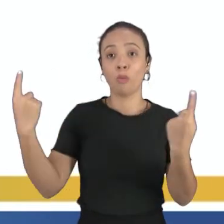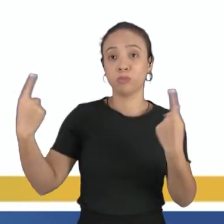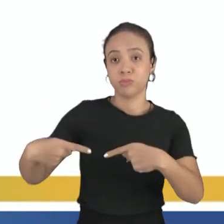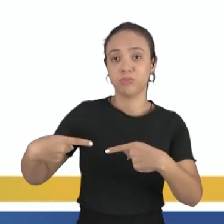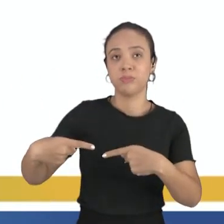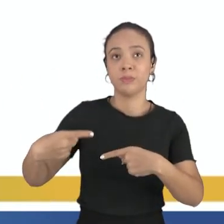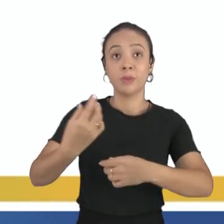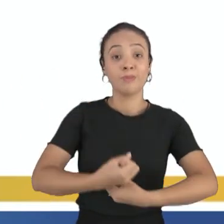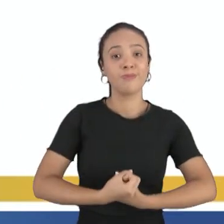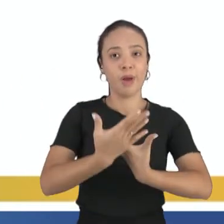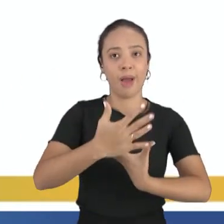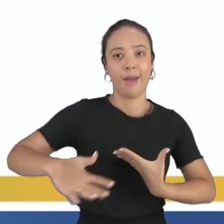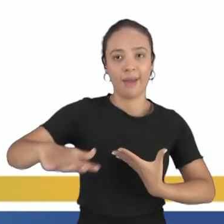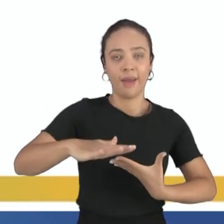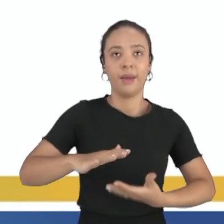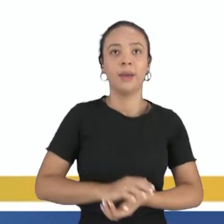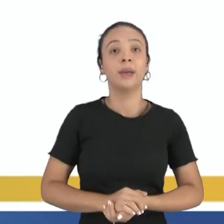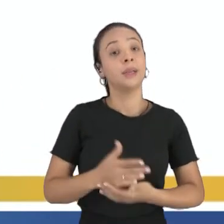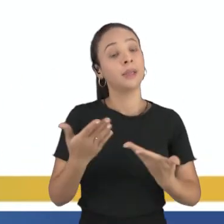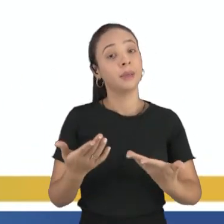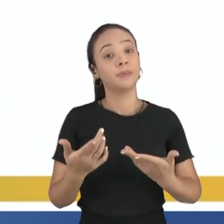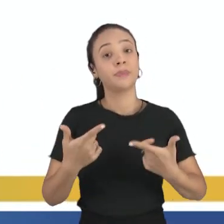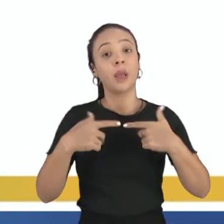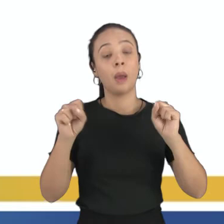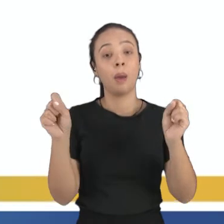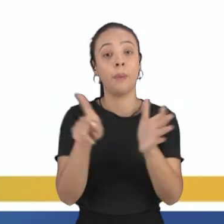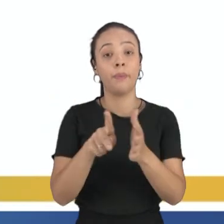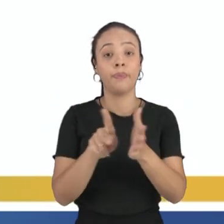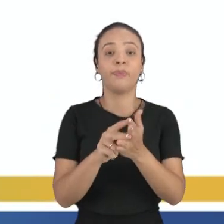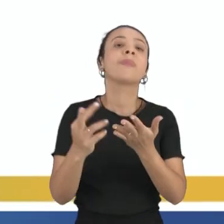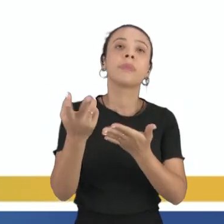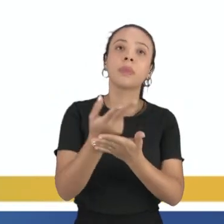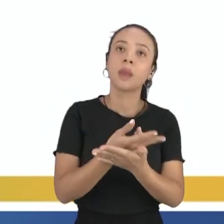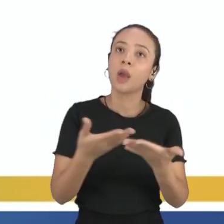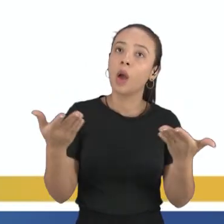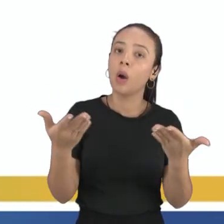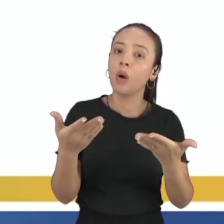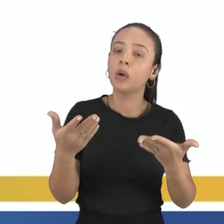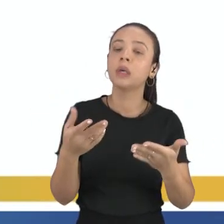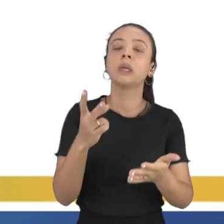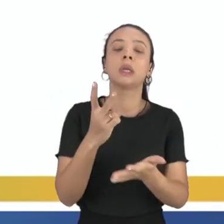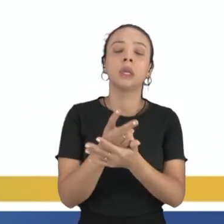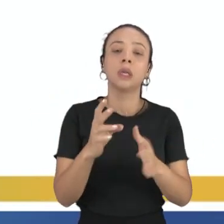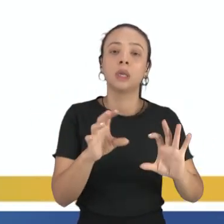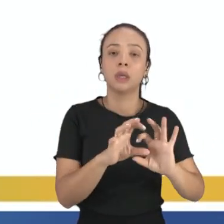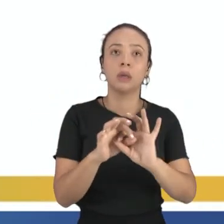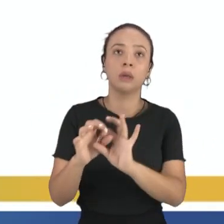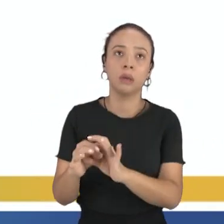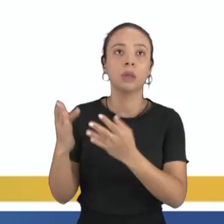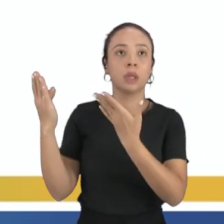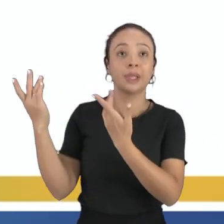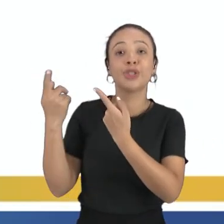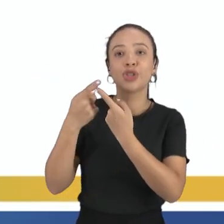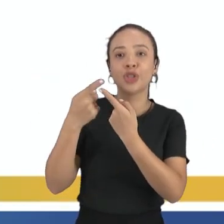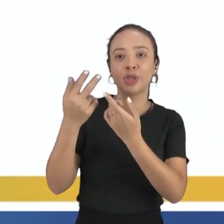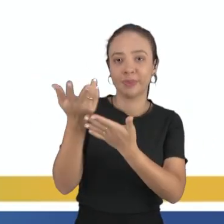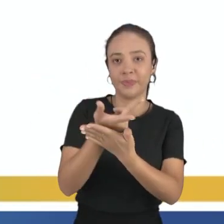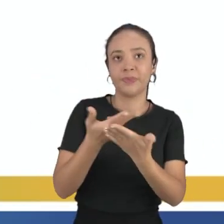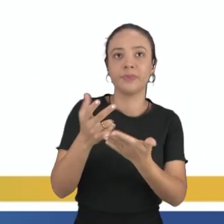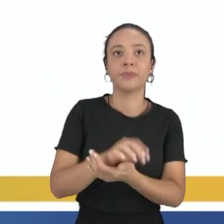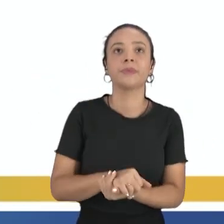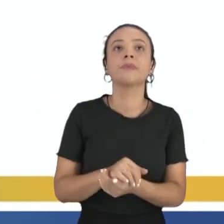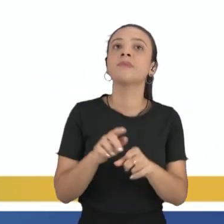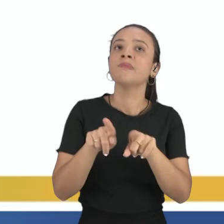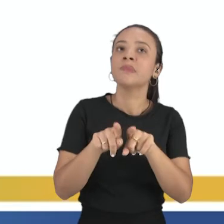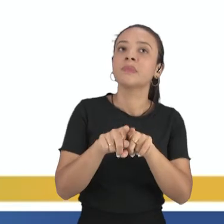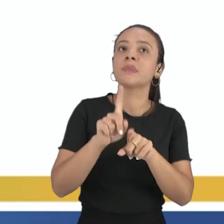expressividade. Podemos dizer que as linguagens artísticas produzidas atualmente estão inseridas na arte contemporânea, ou mesmo